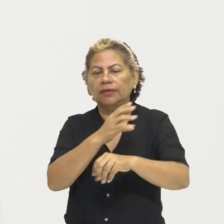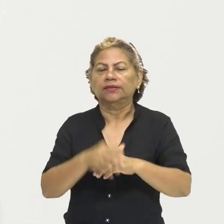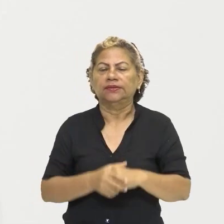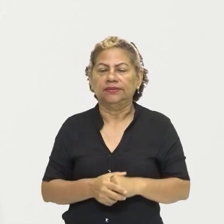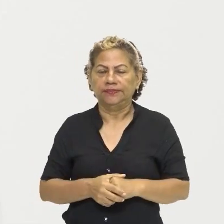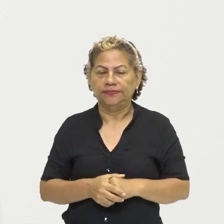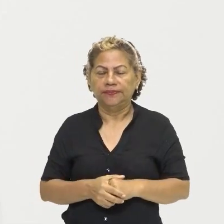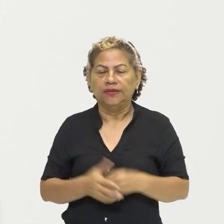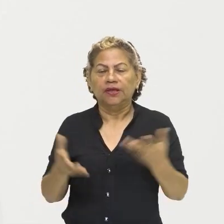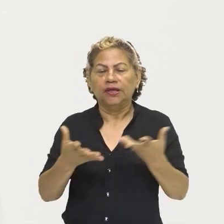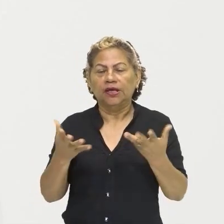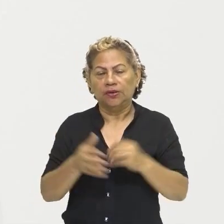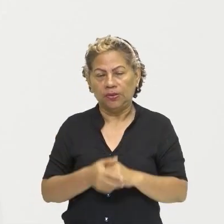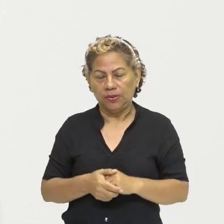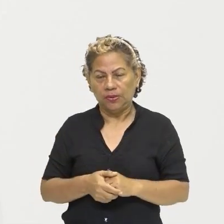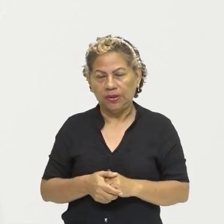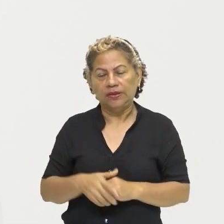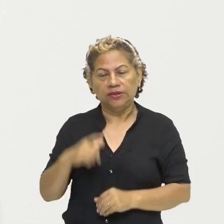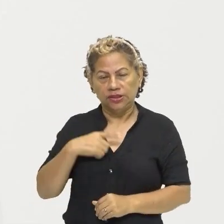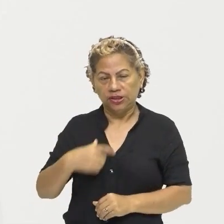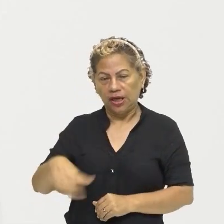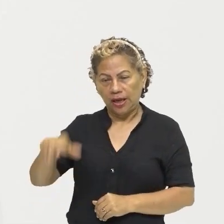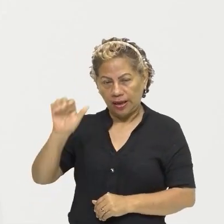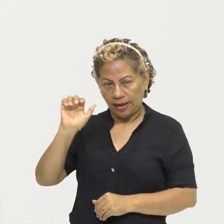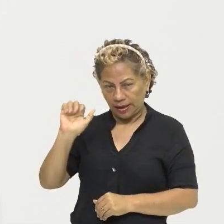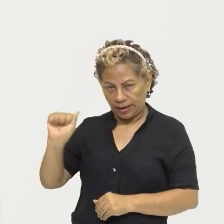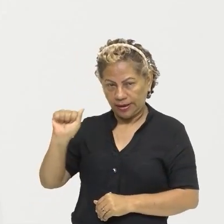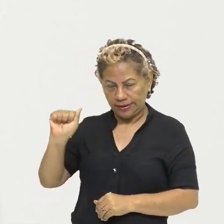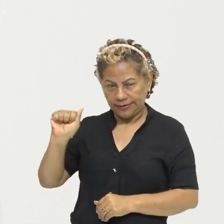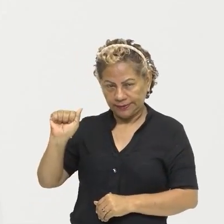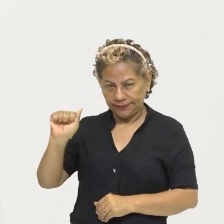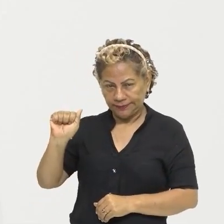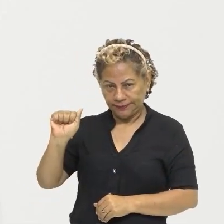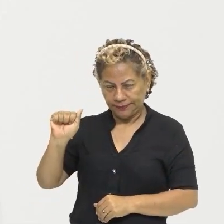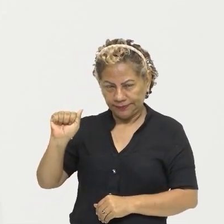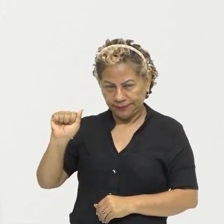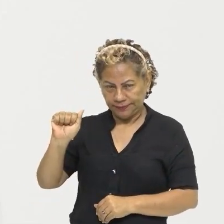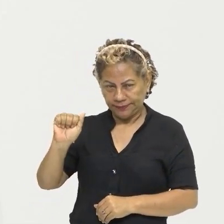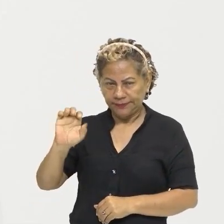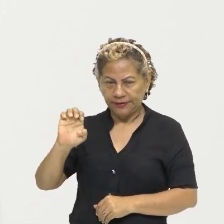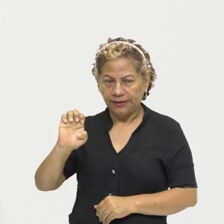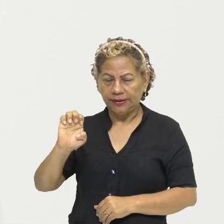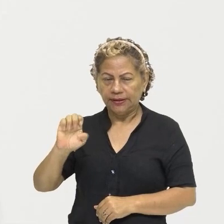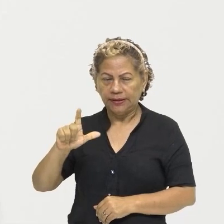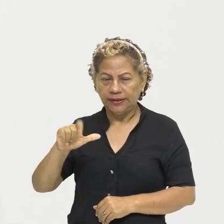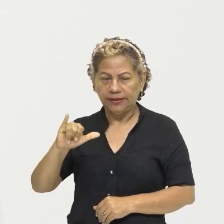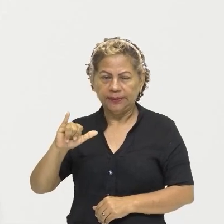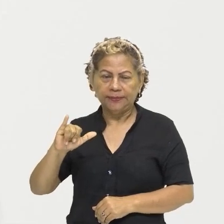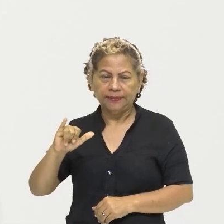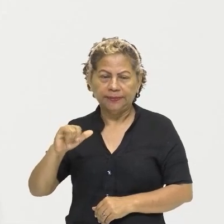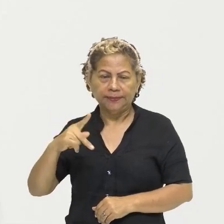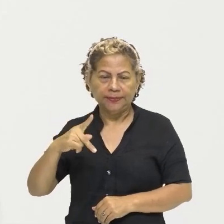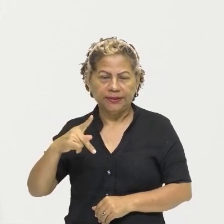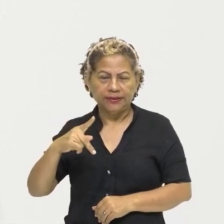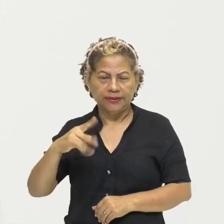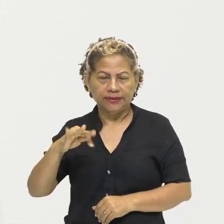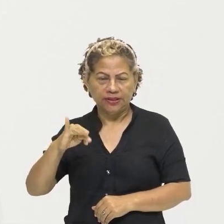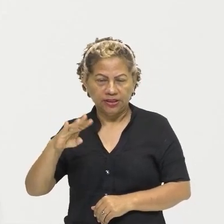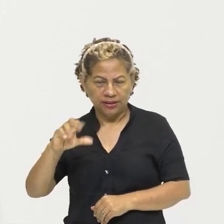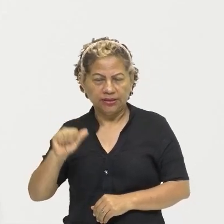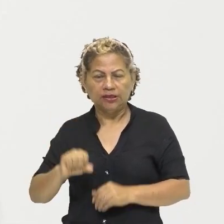nossas alternativas. A órbita é elípticas com